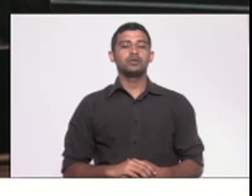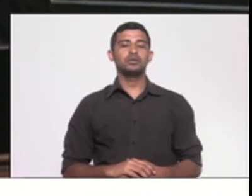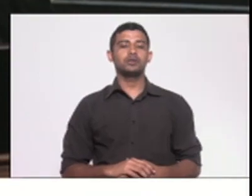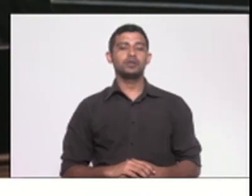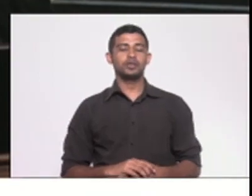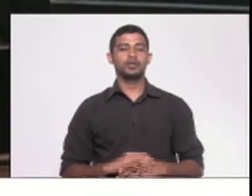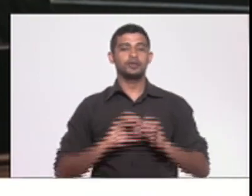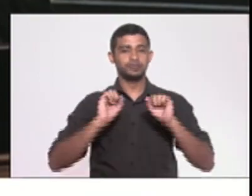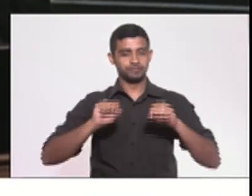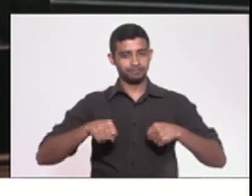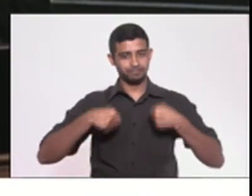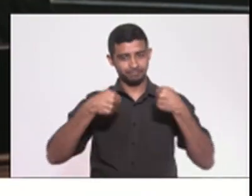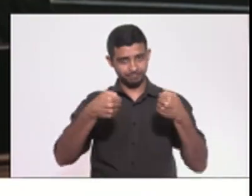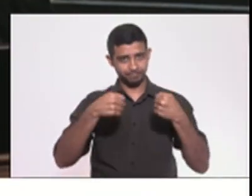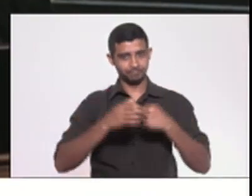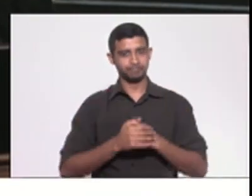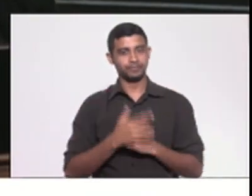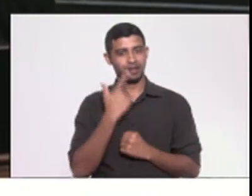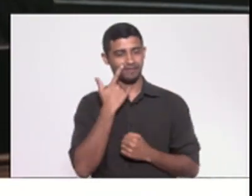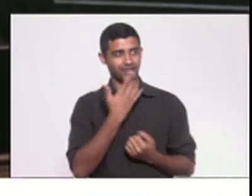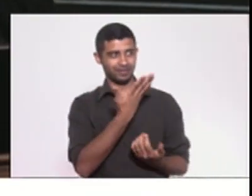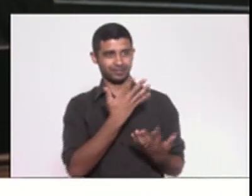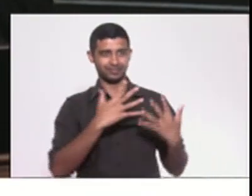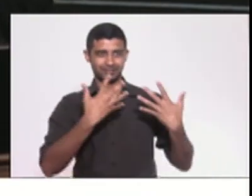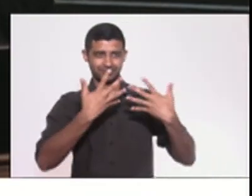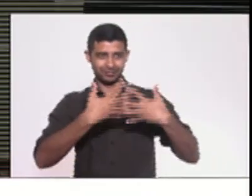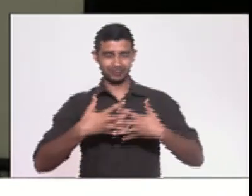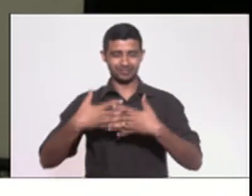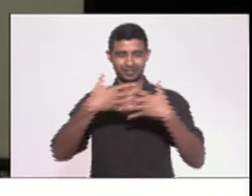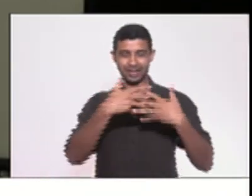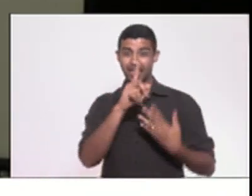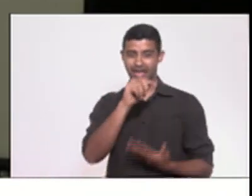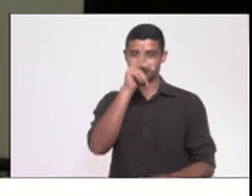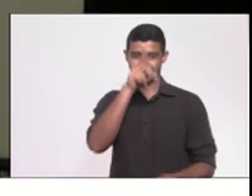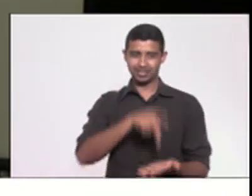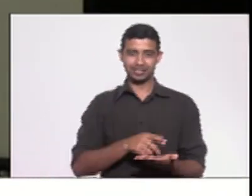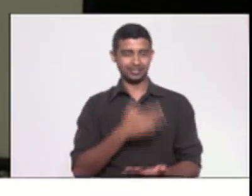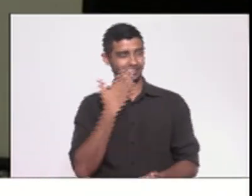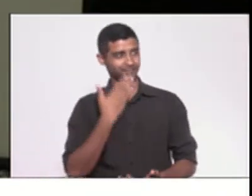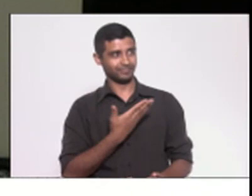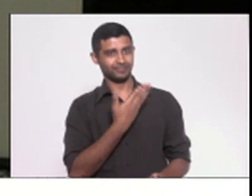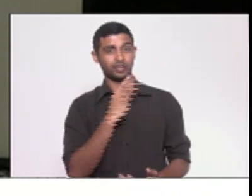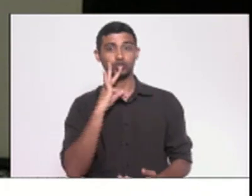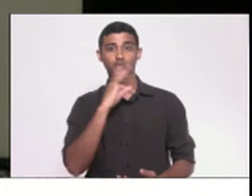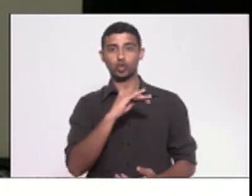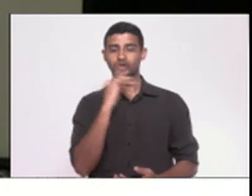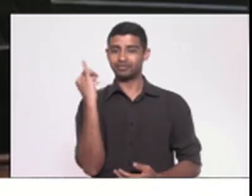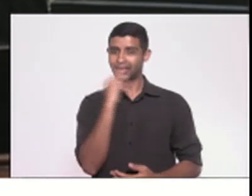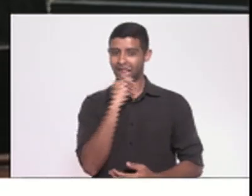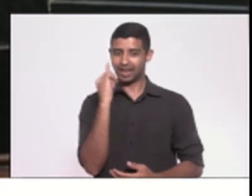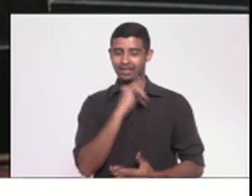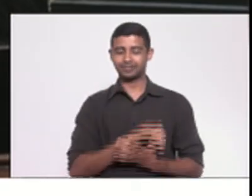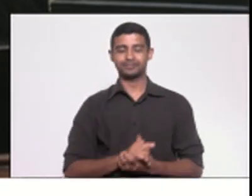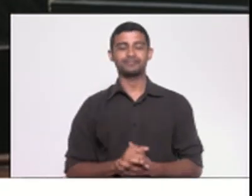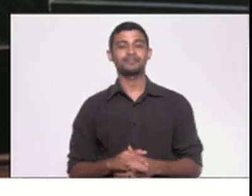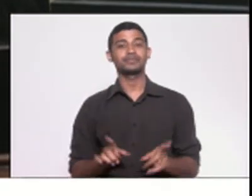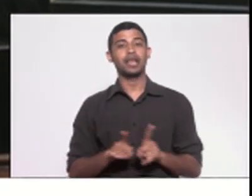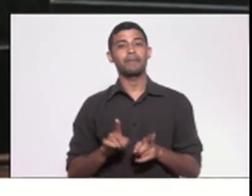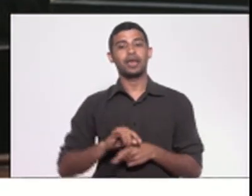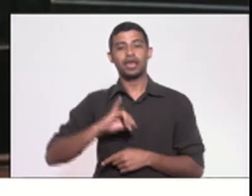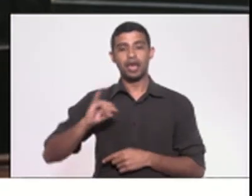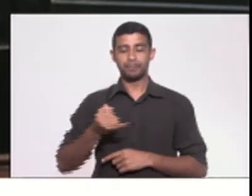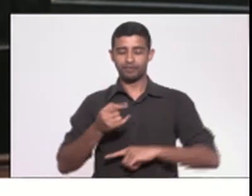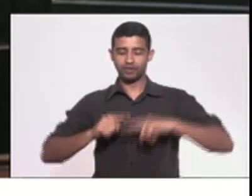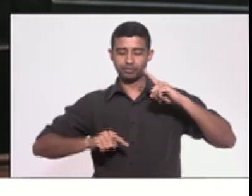da Conlurb nisso. Está aqui o caminhão, para vocês verem que é uma realidade, esse caminhão totalmente elétrico. Aproveitamento de resíduos